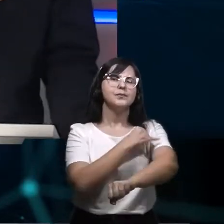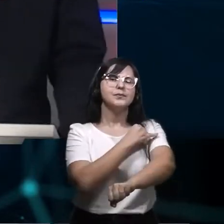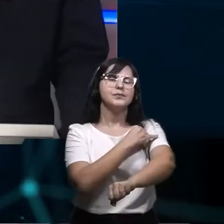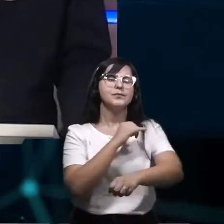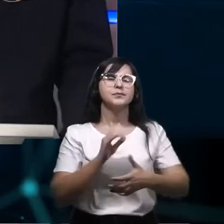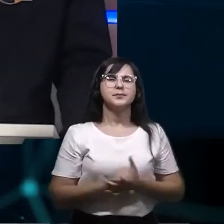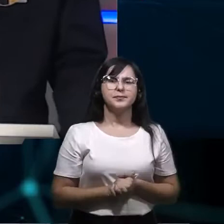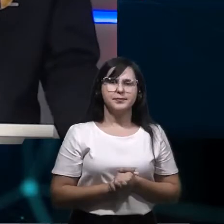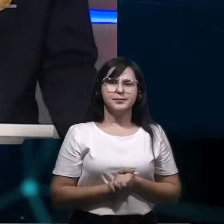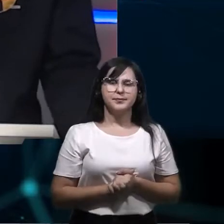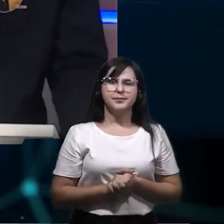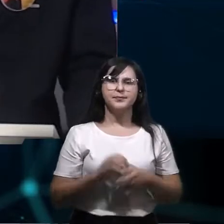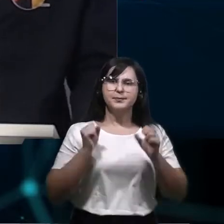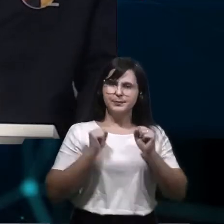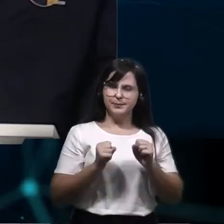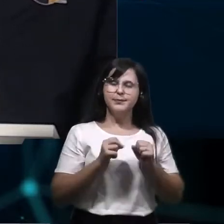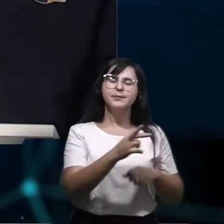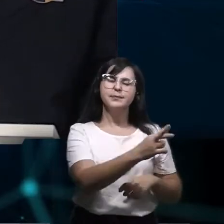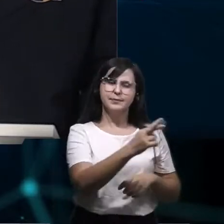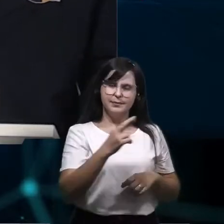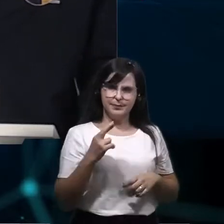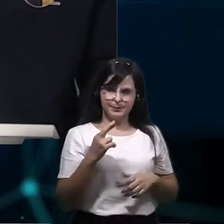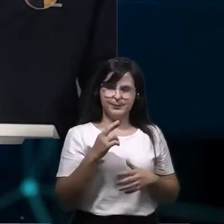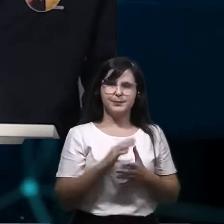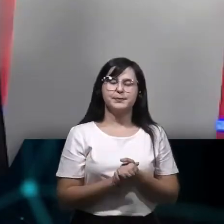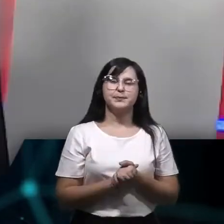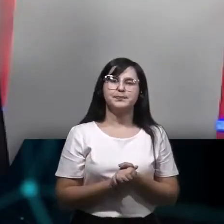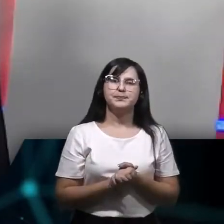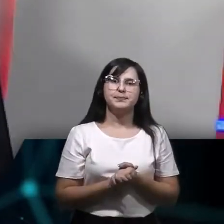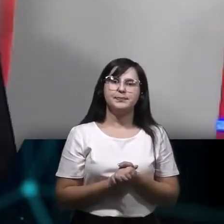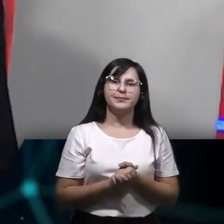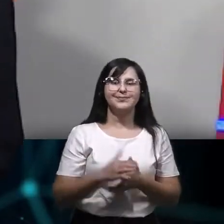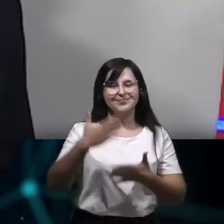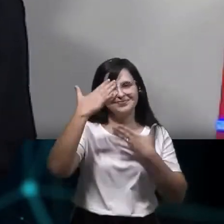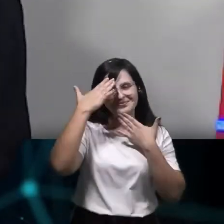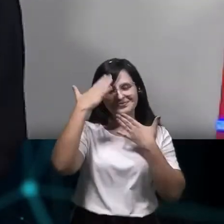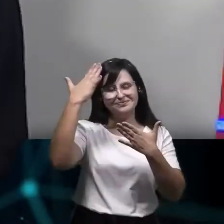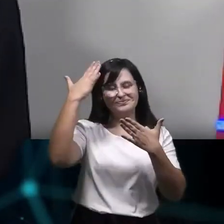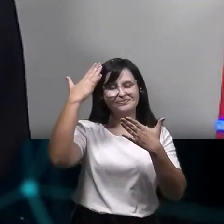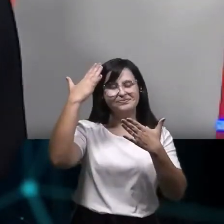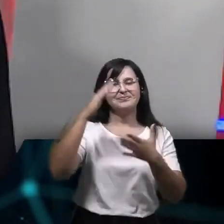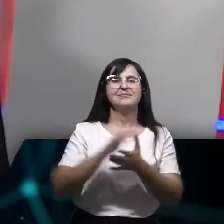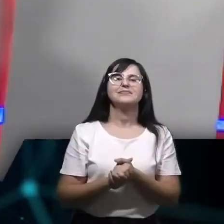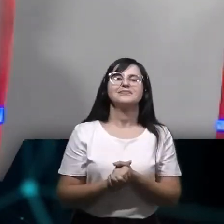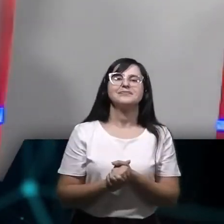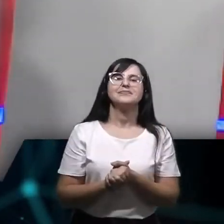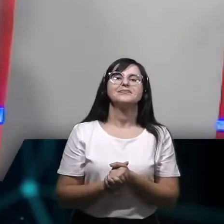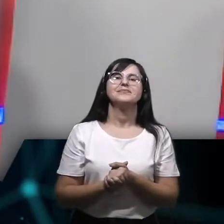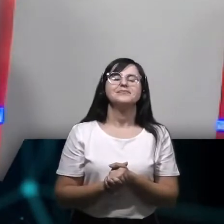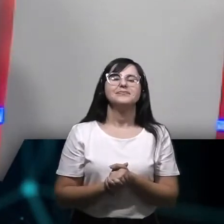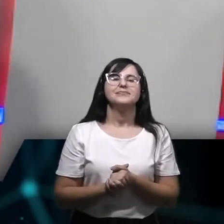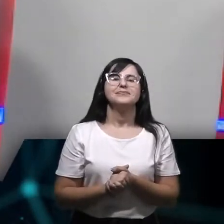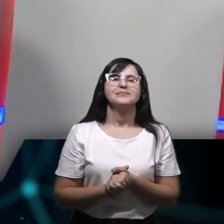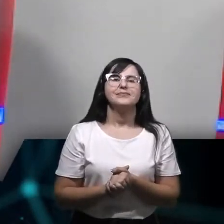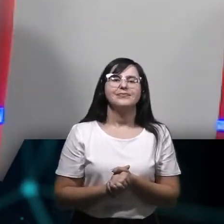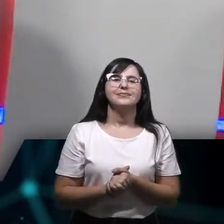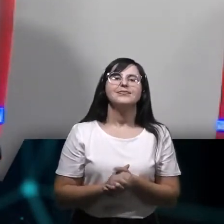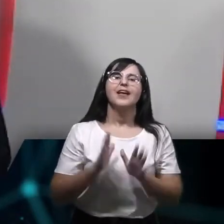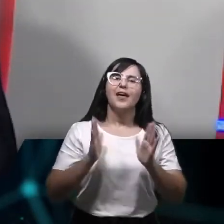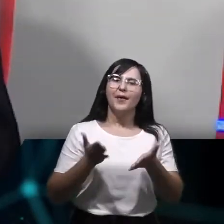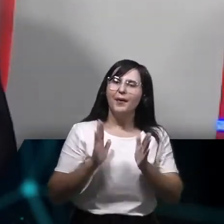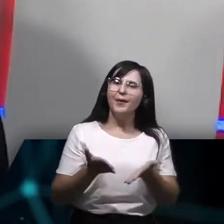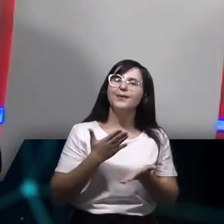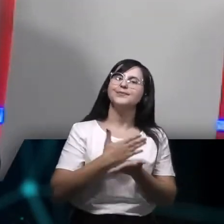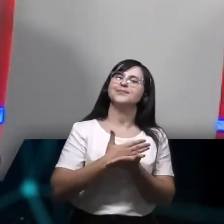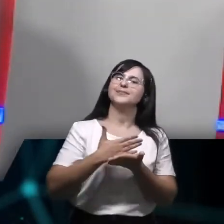Candidato Maciel dispõe do tempo de um minuto e meio para a resposta. Obrigado, Rubinho Nunes, pela pergunta, que de fato agora a gente